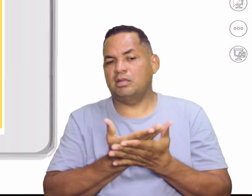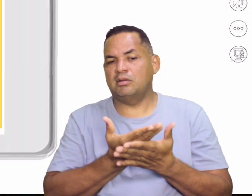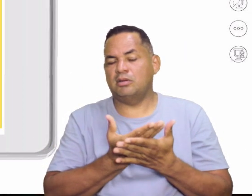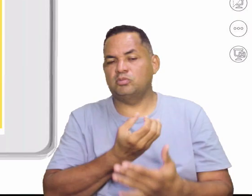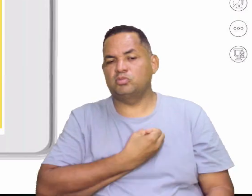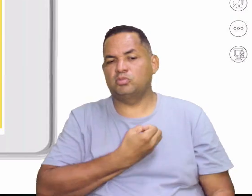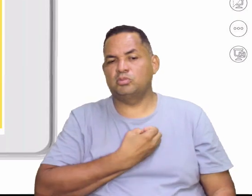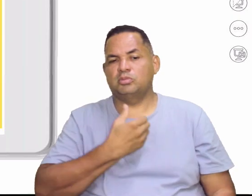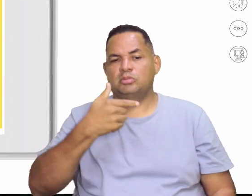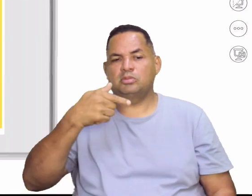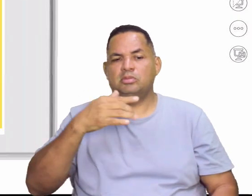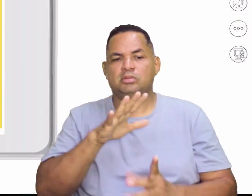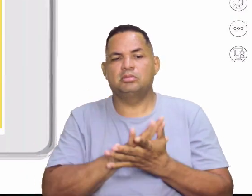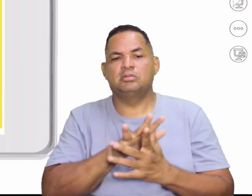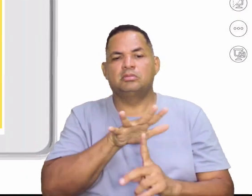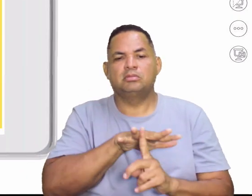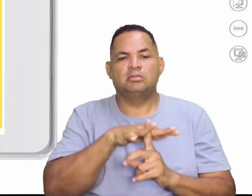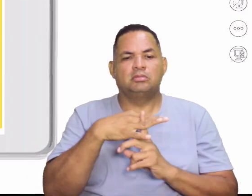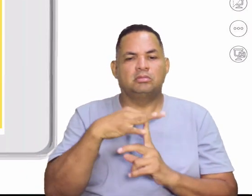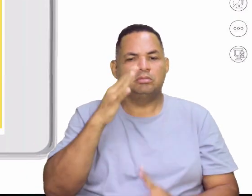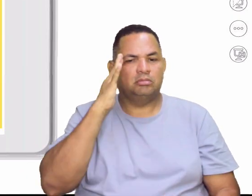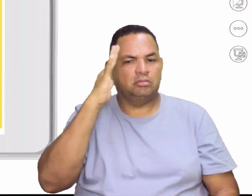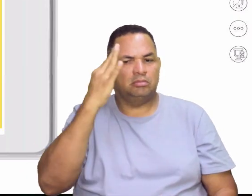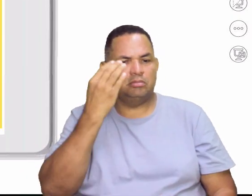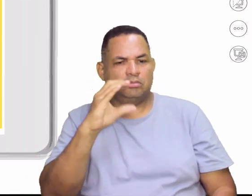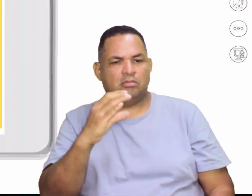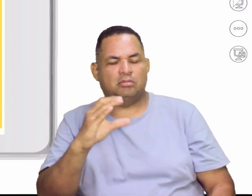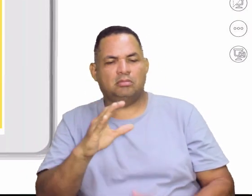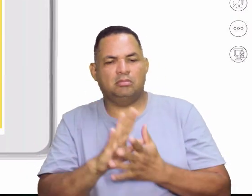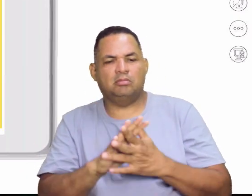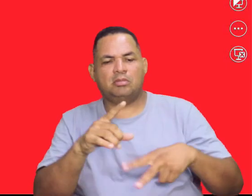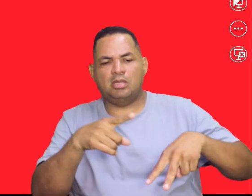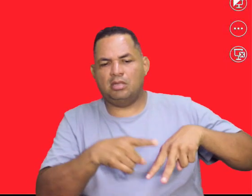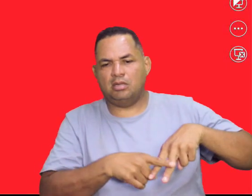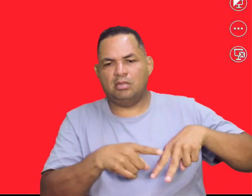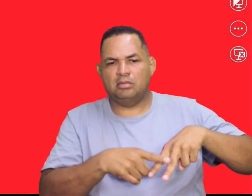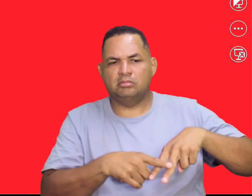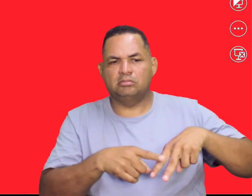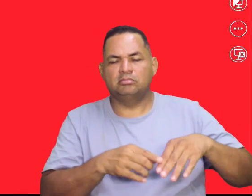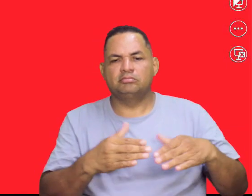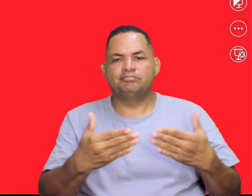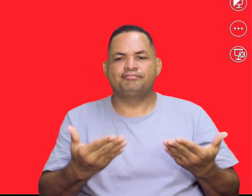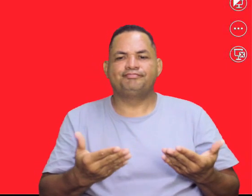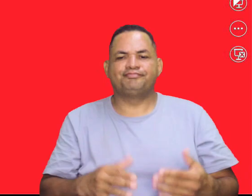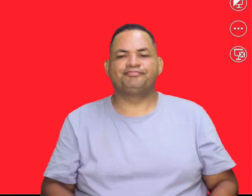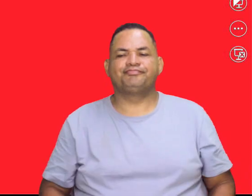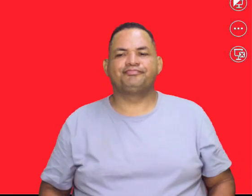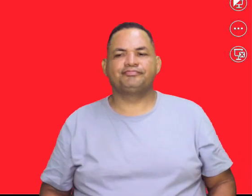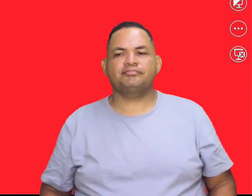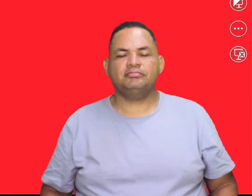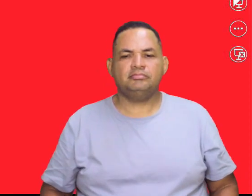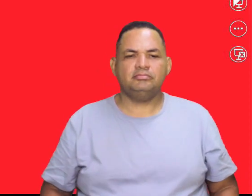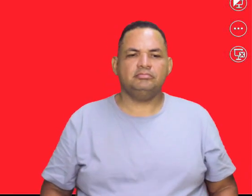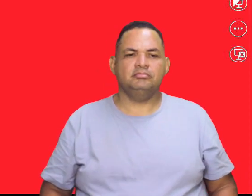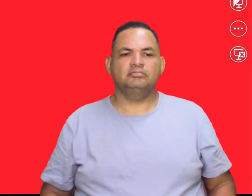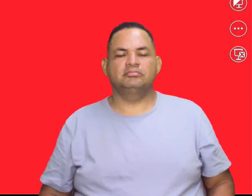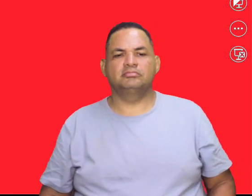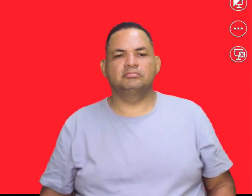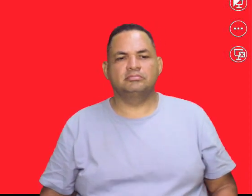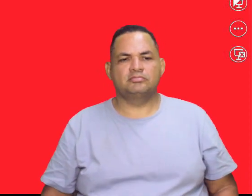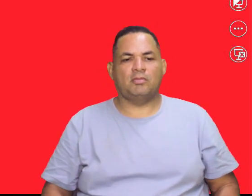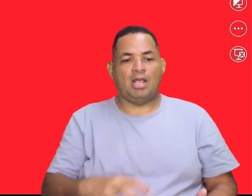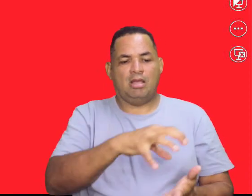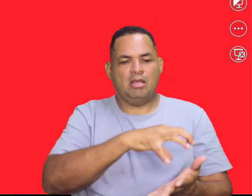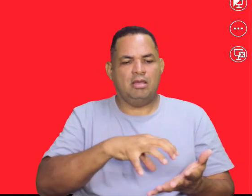7, que fala sobre o socialismo utópico, científico e o anarquismo. Bom, pessoal, falei para vocês que lá